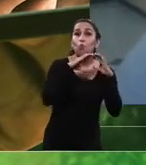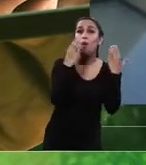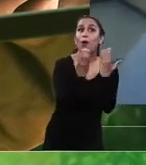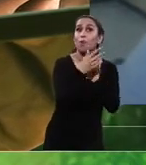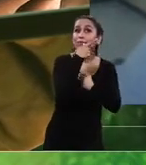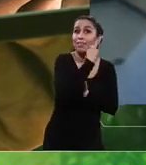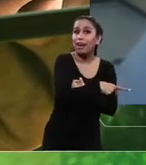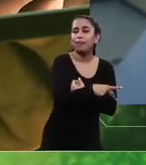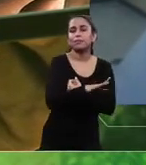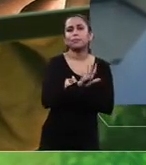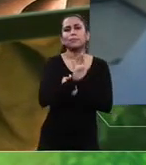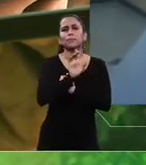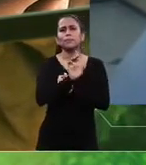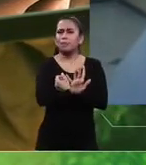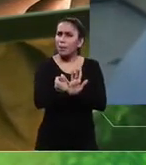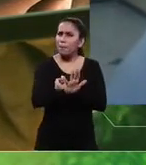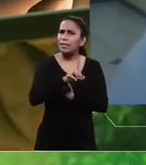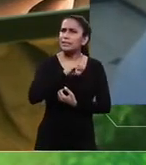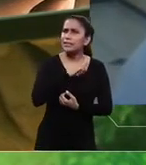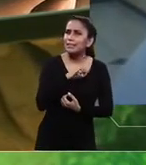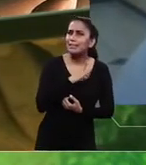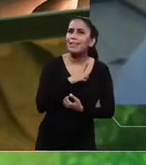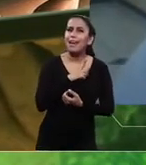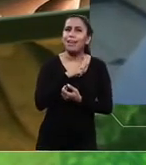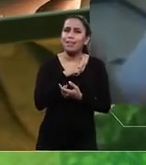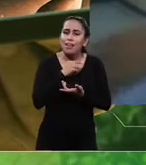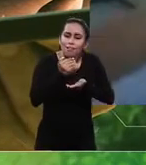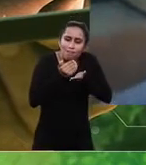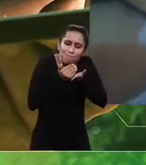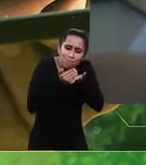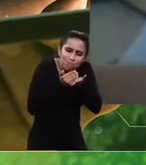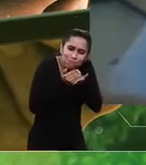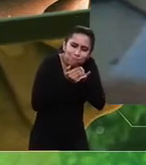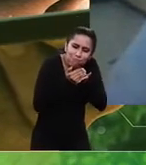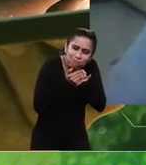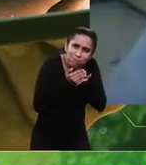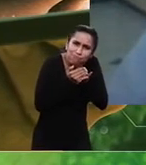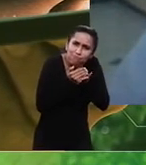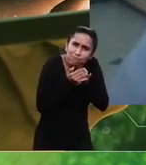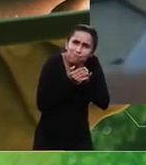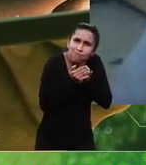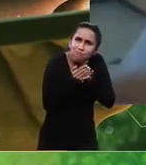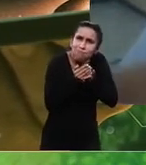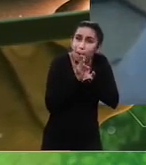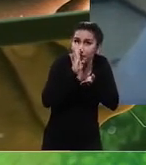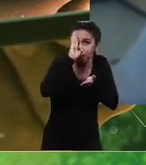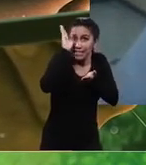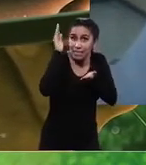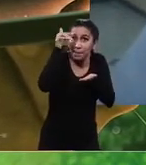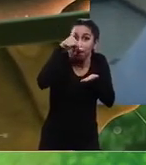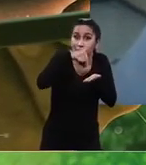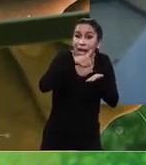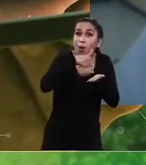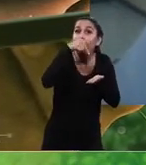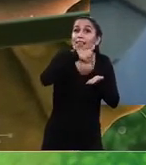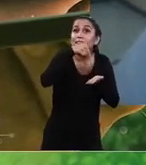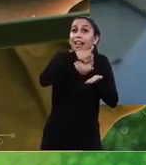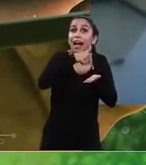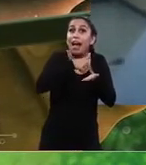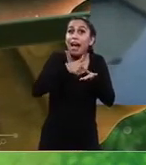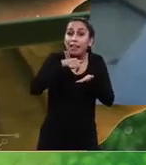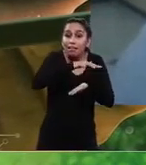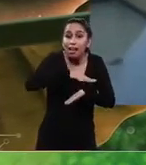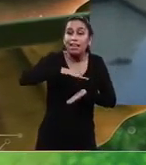tem um embrião de plantação na região amazônica, na região de Manaus, na região lá do estado da